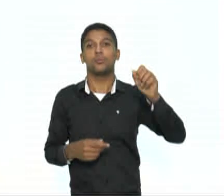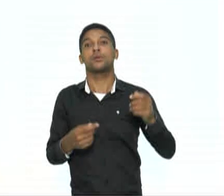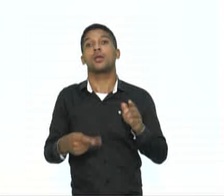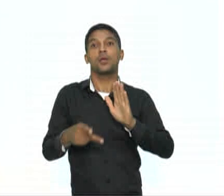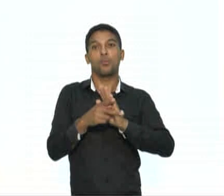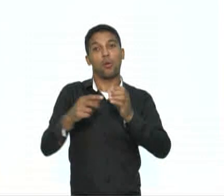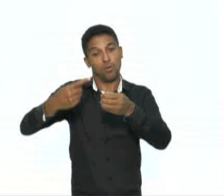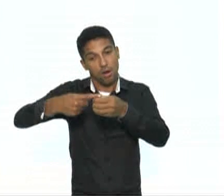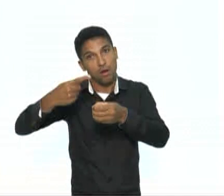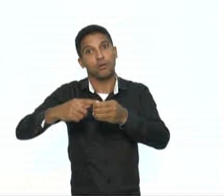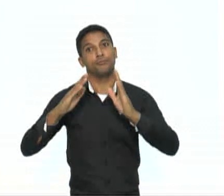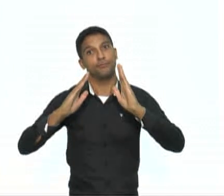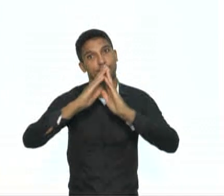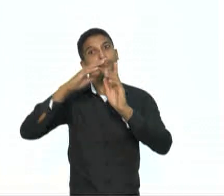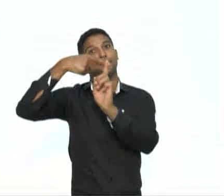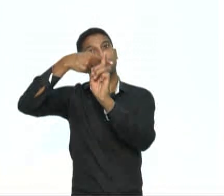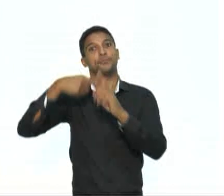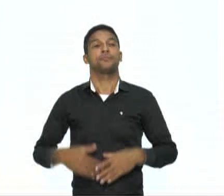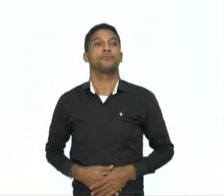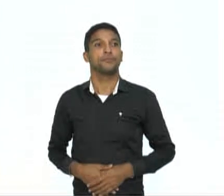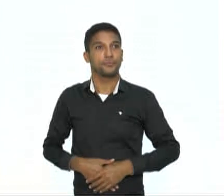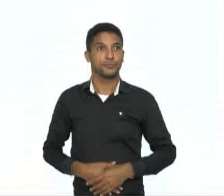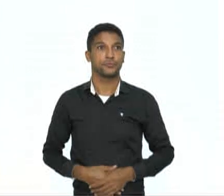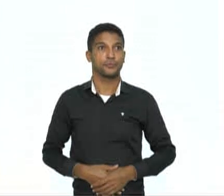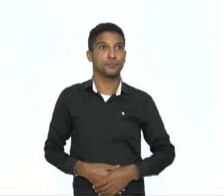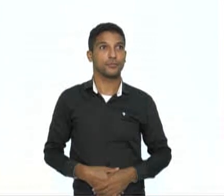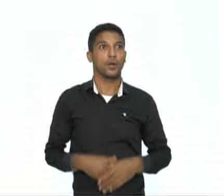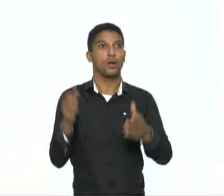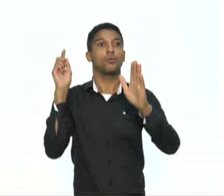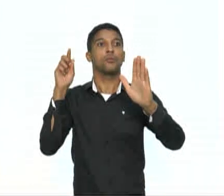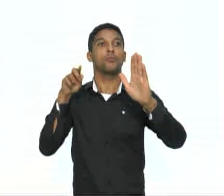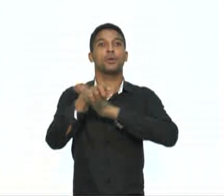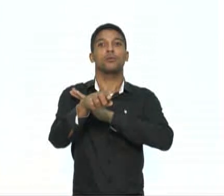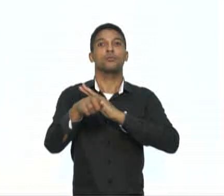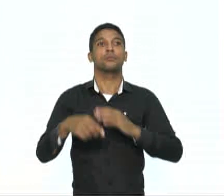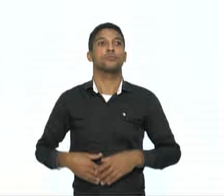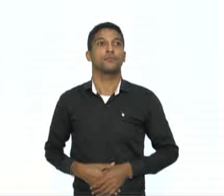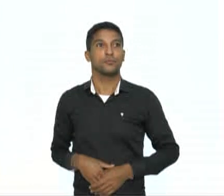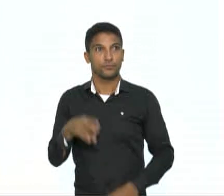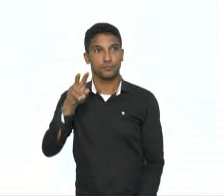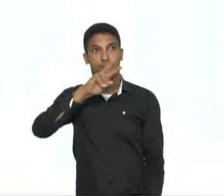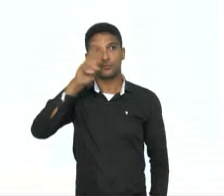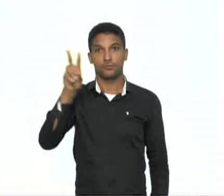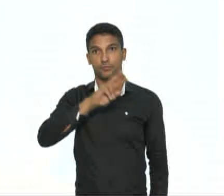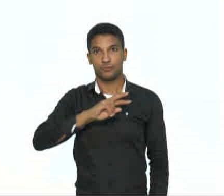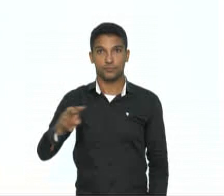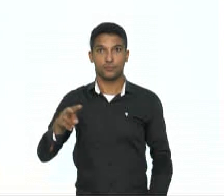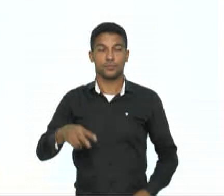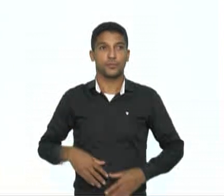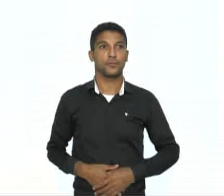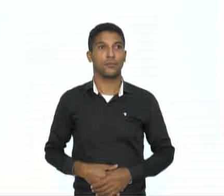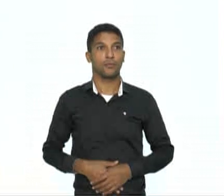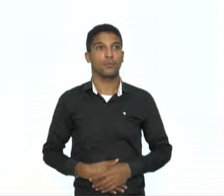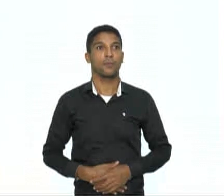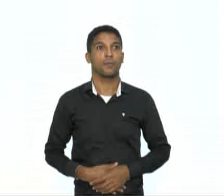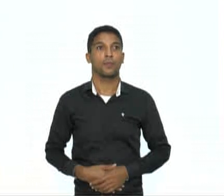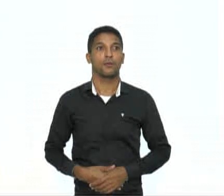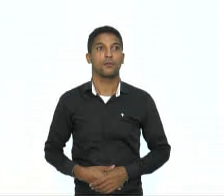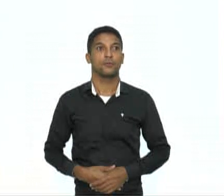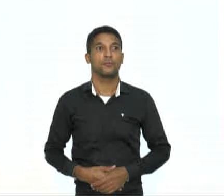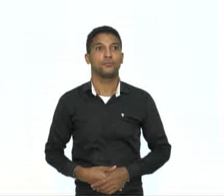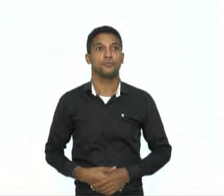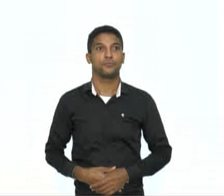medo difuso, de que ajudar a criar ideia, um ataque contra o cristianismo. Formação do imaginário através das imagens sobre o